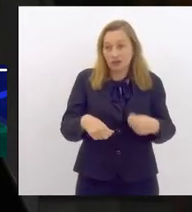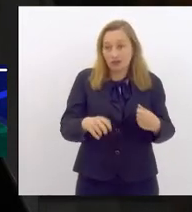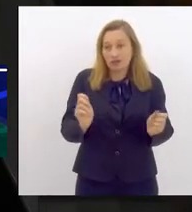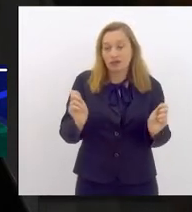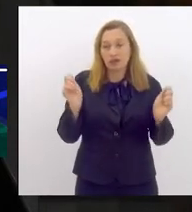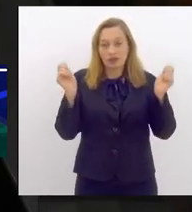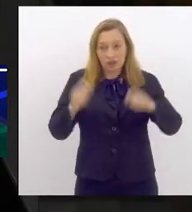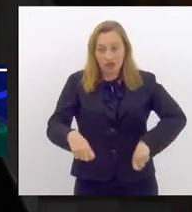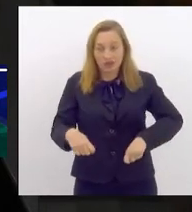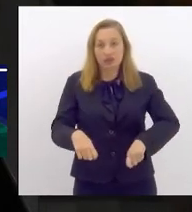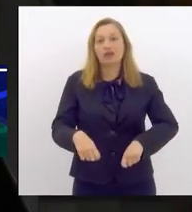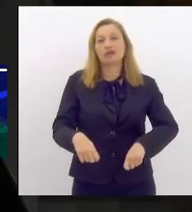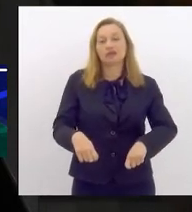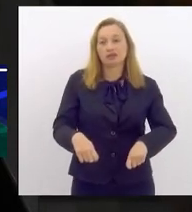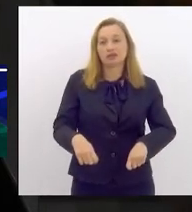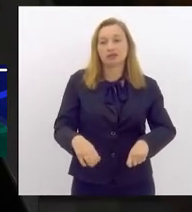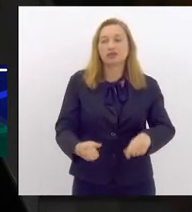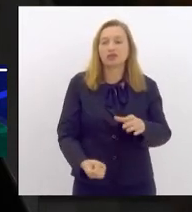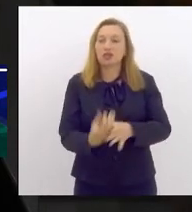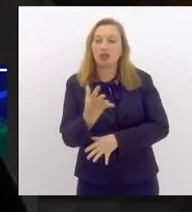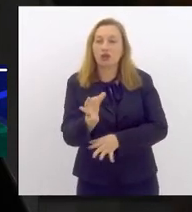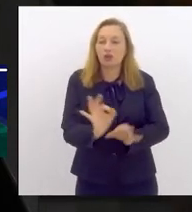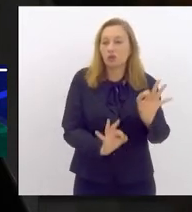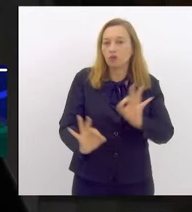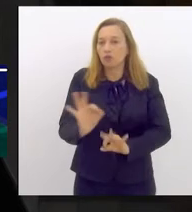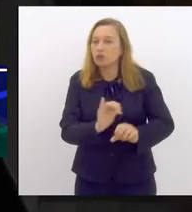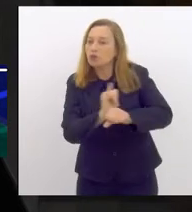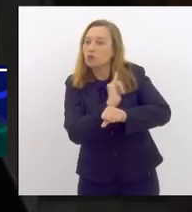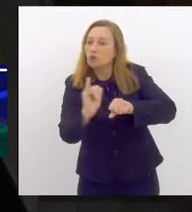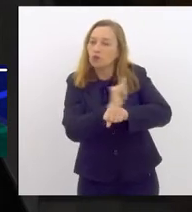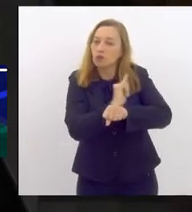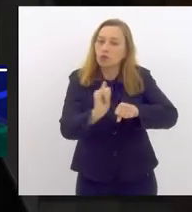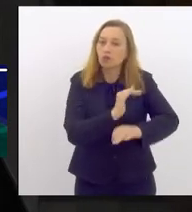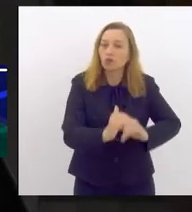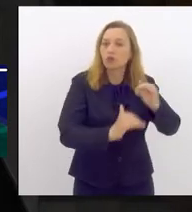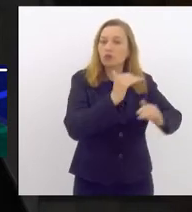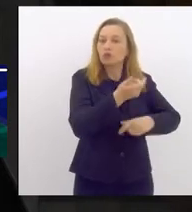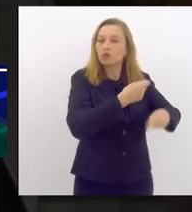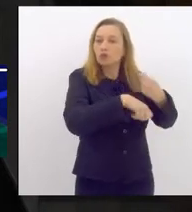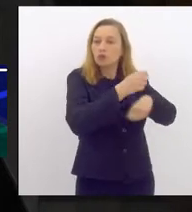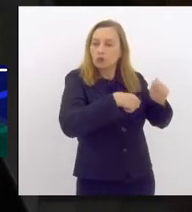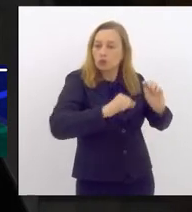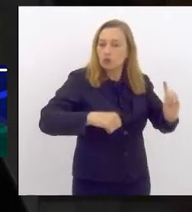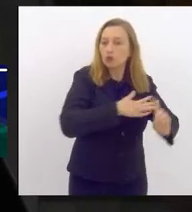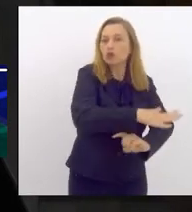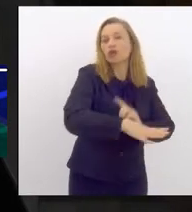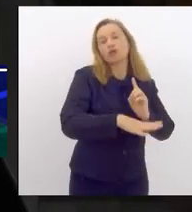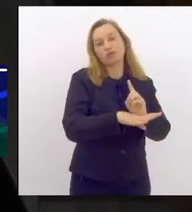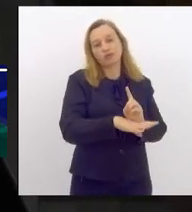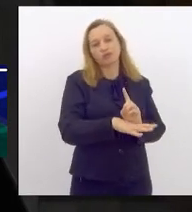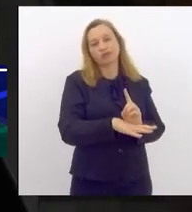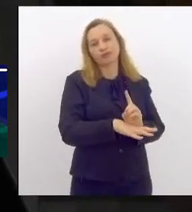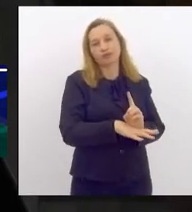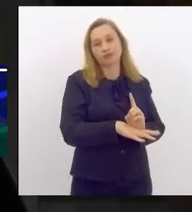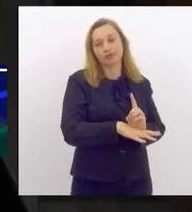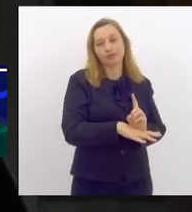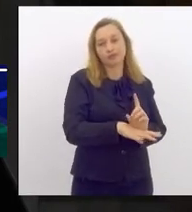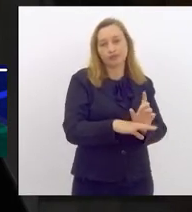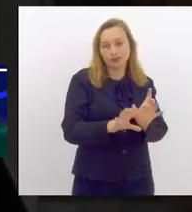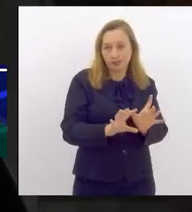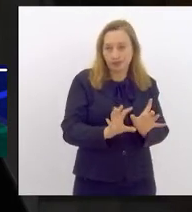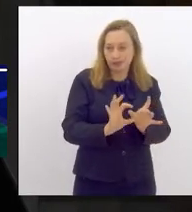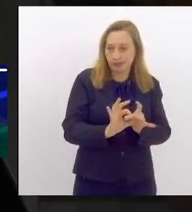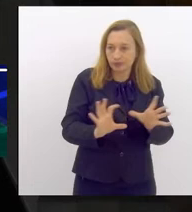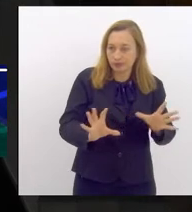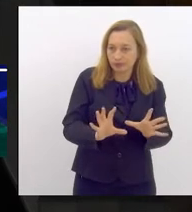de formular um projeto estratégico de desenvolvimento econômico-social o que permita